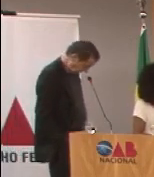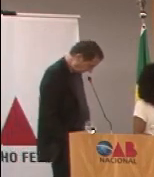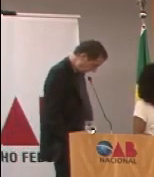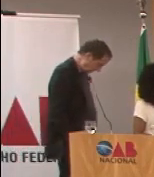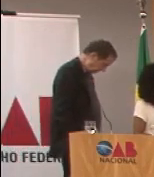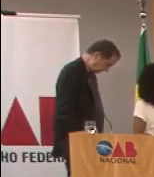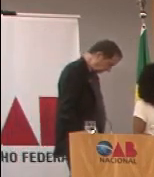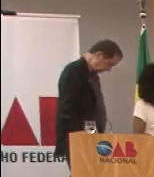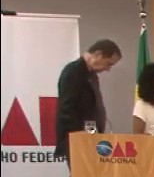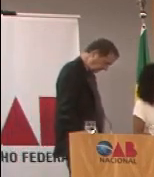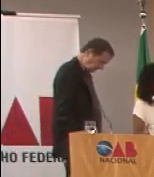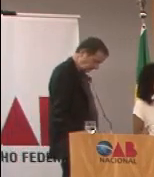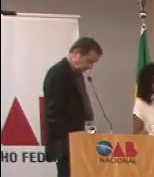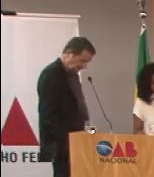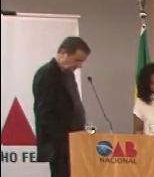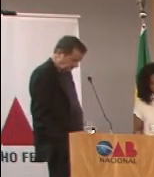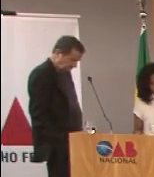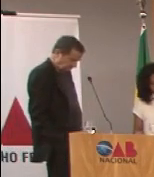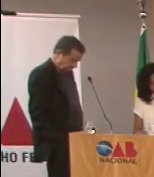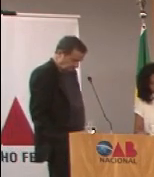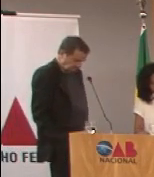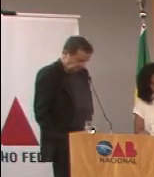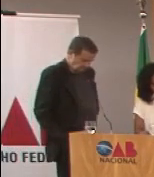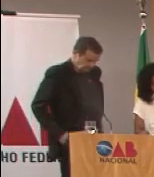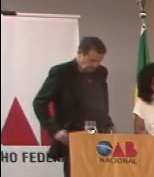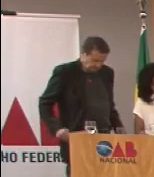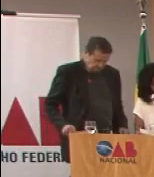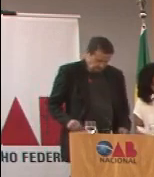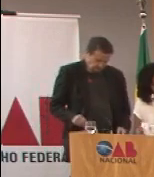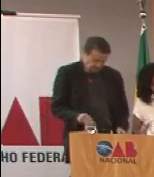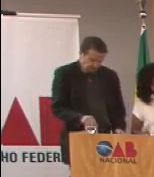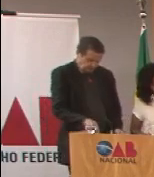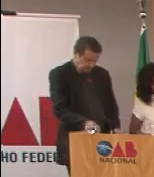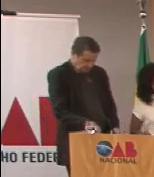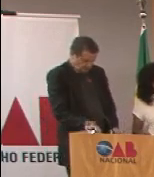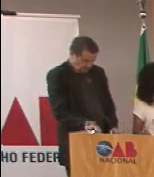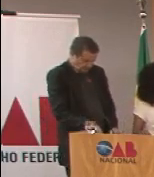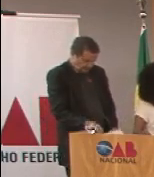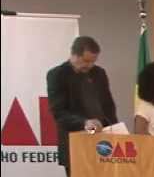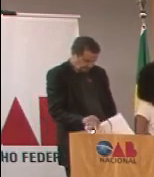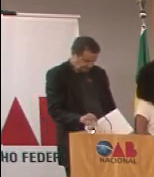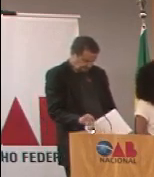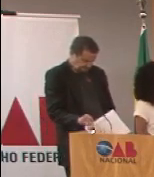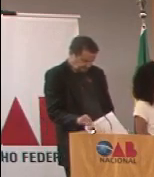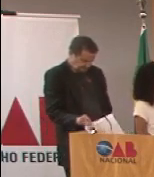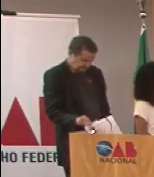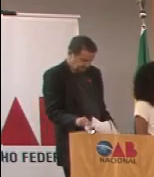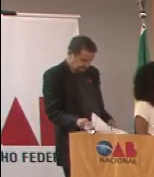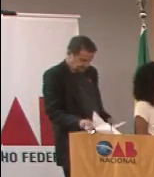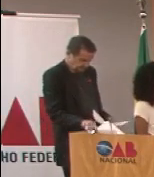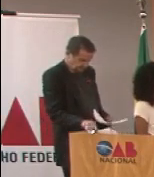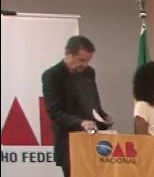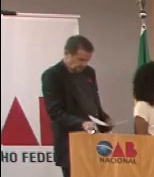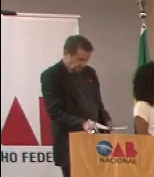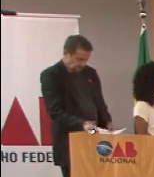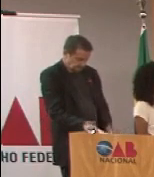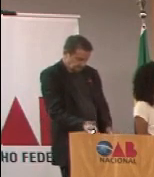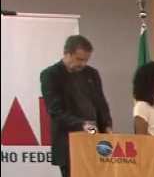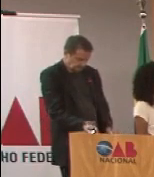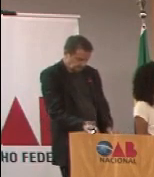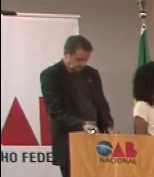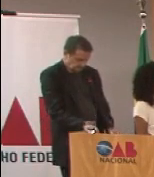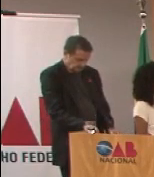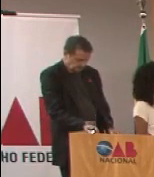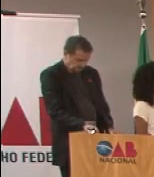movimento adotando um método que usamos muito e que são as rodas de conversa. Apostamos